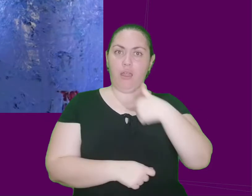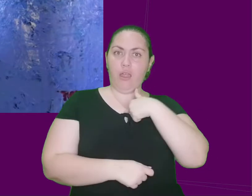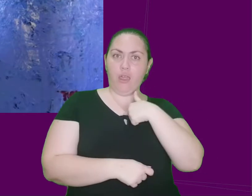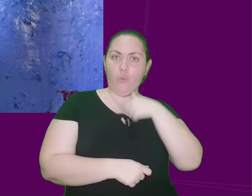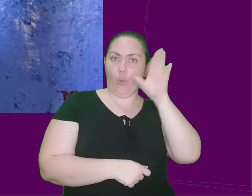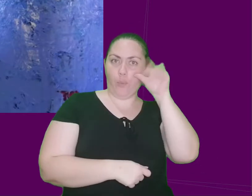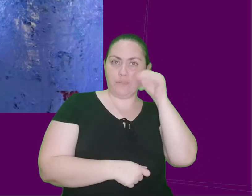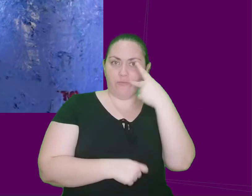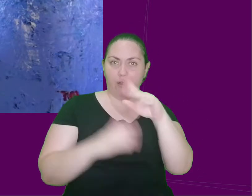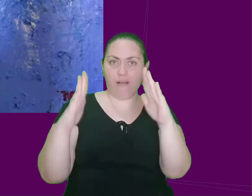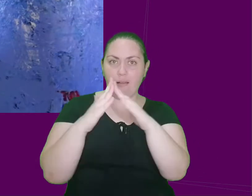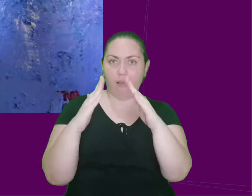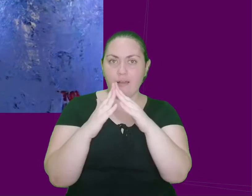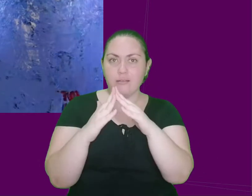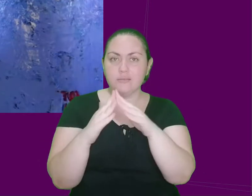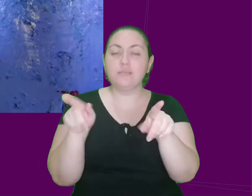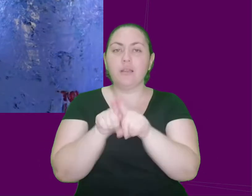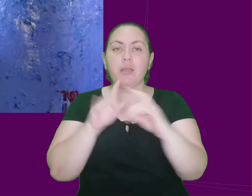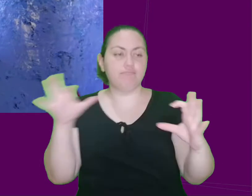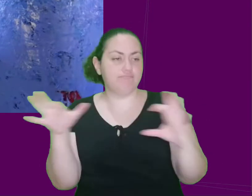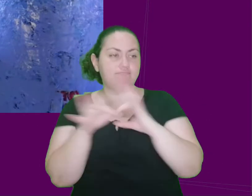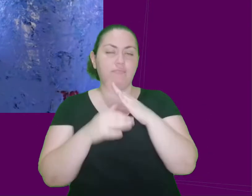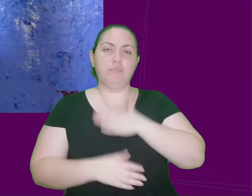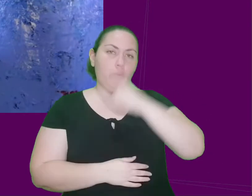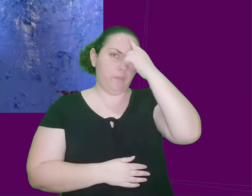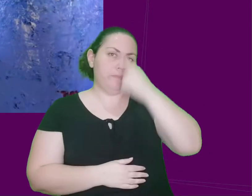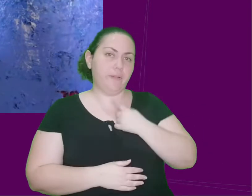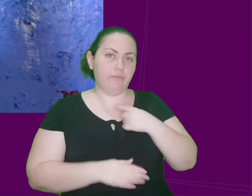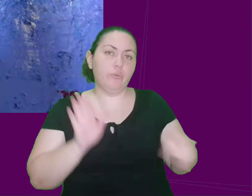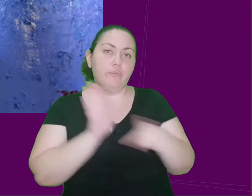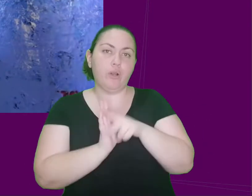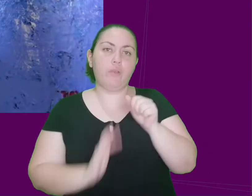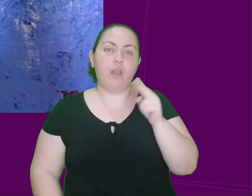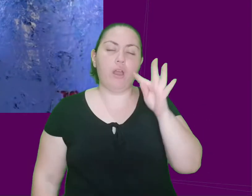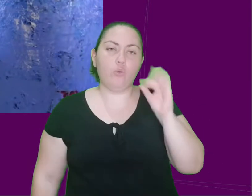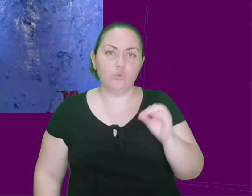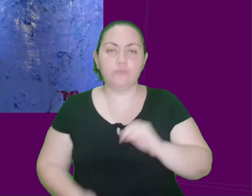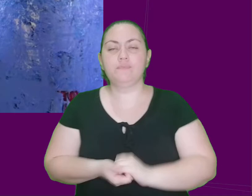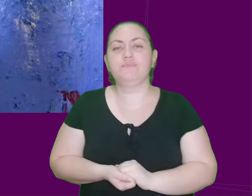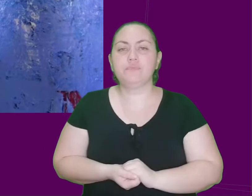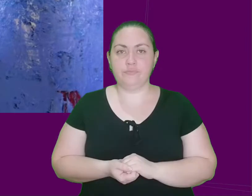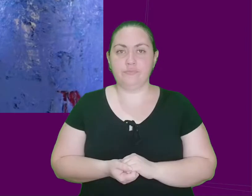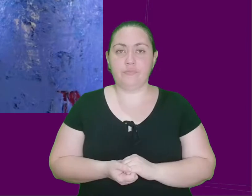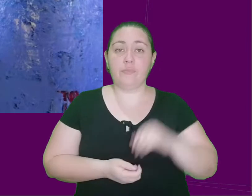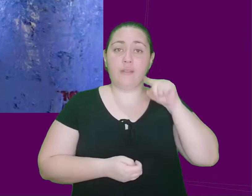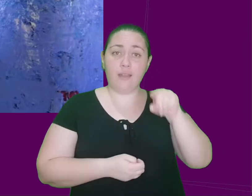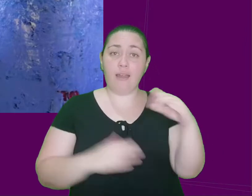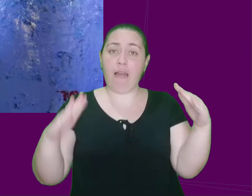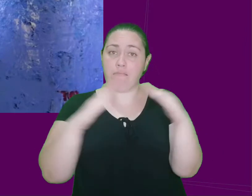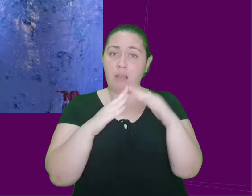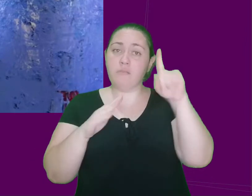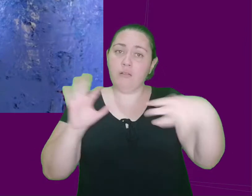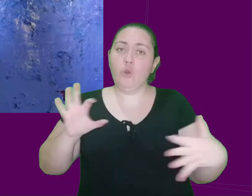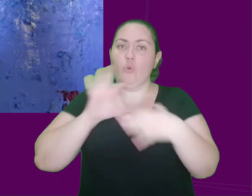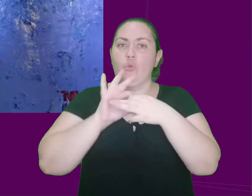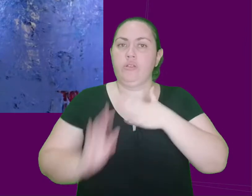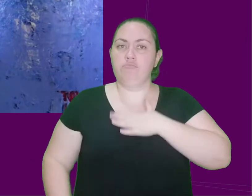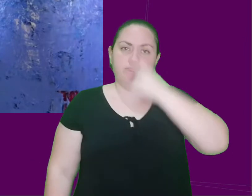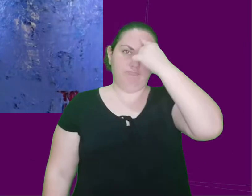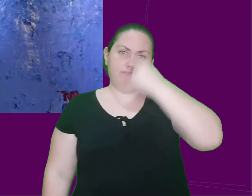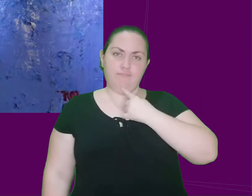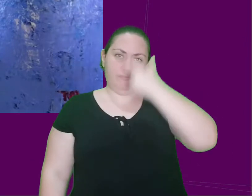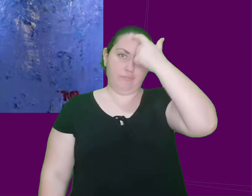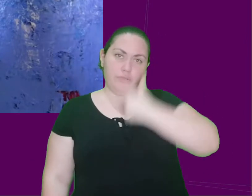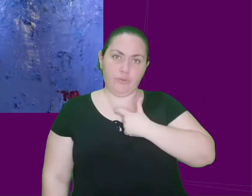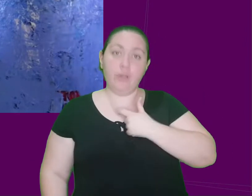que observa a casa, à sua própria figura, ao seu autorretrato. A casa seria parte do sujeito, como o